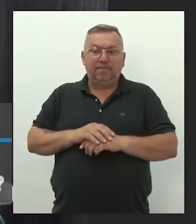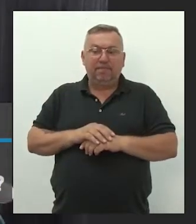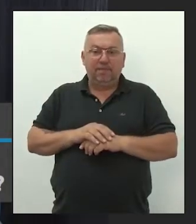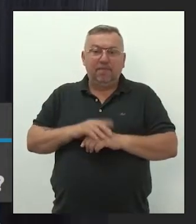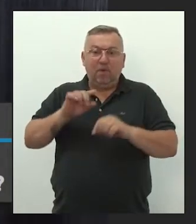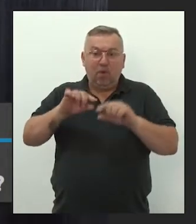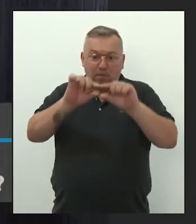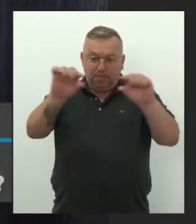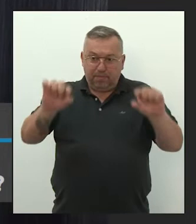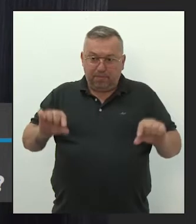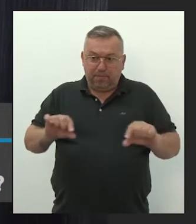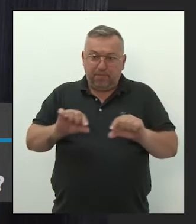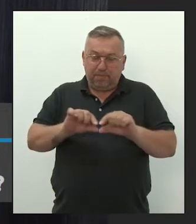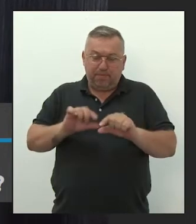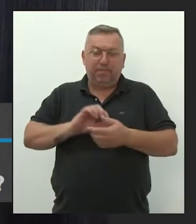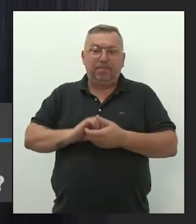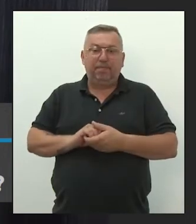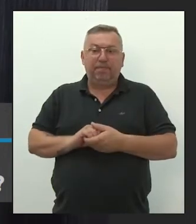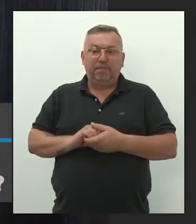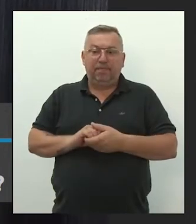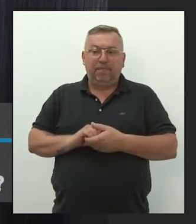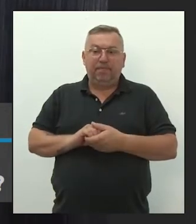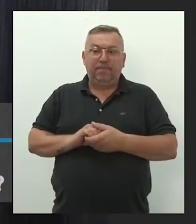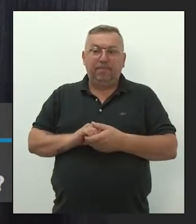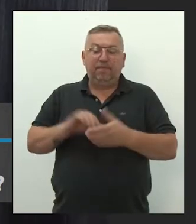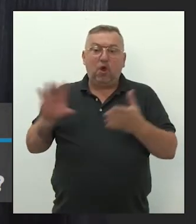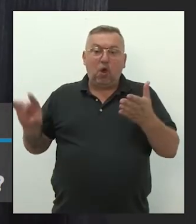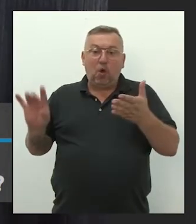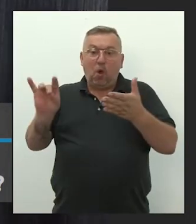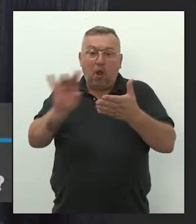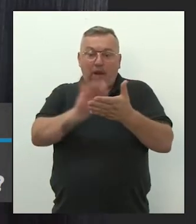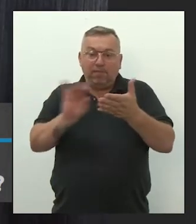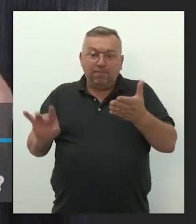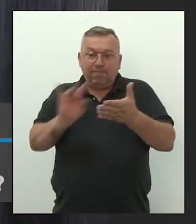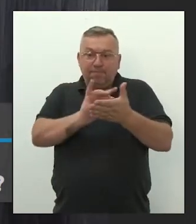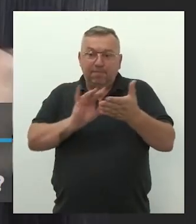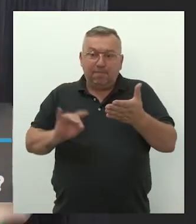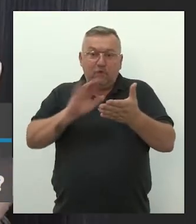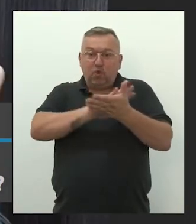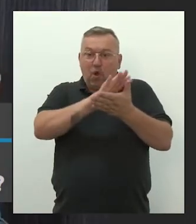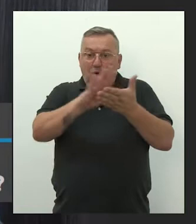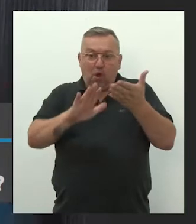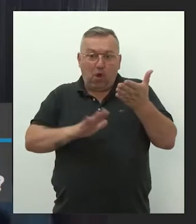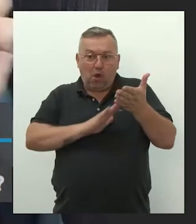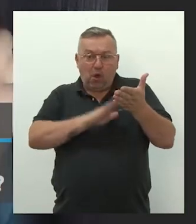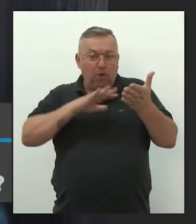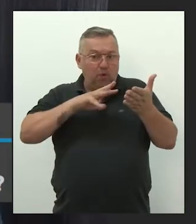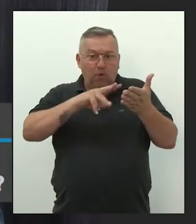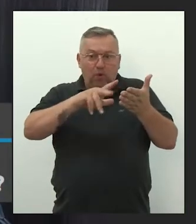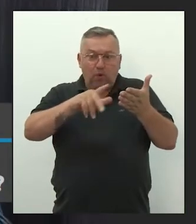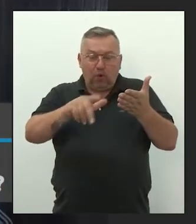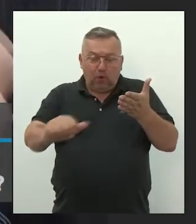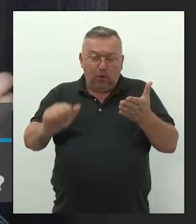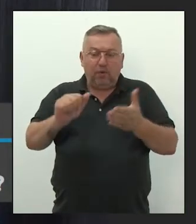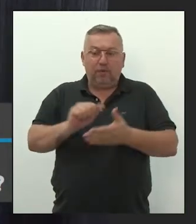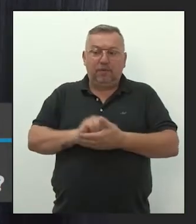é o contorno, é só o perímetro. Preencher as figuras com colagem. Então, eu estou colando todo, por exemplo, um espaço quadrado